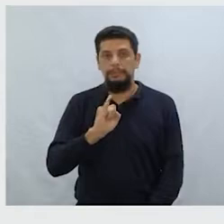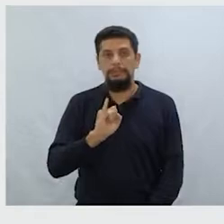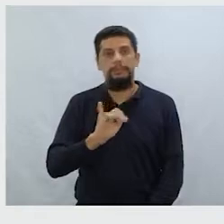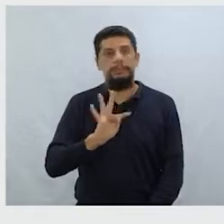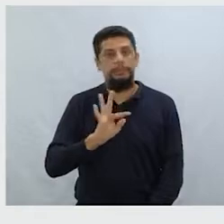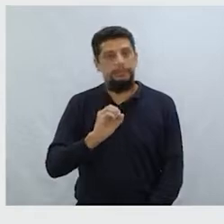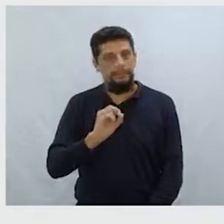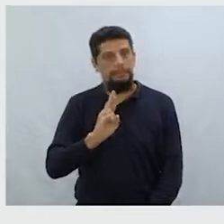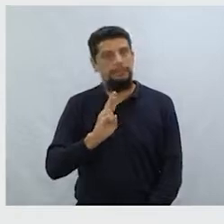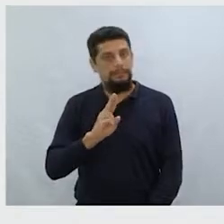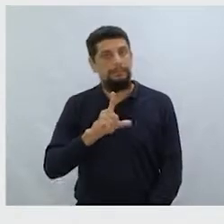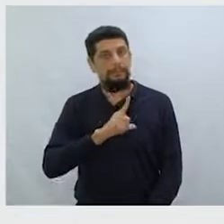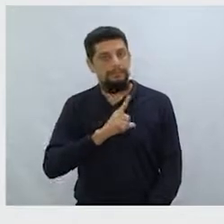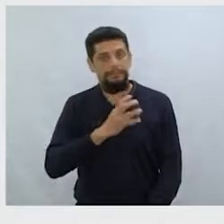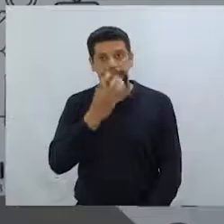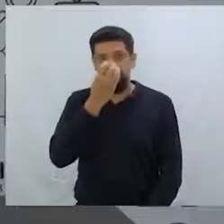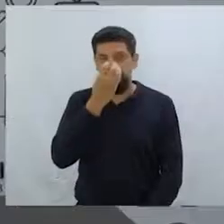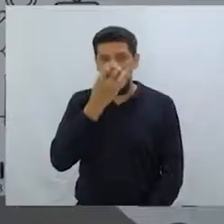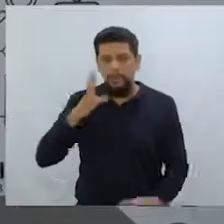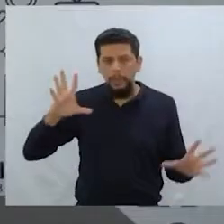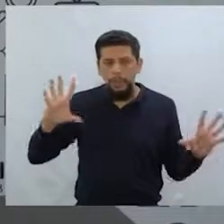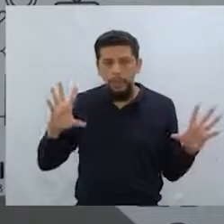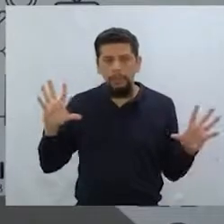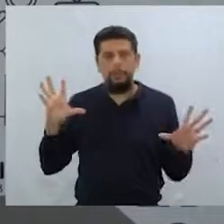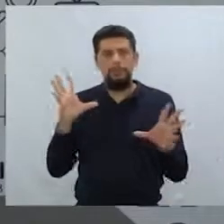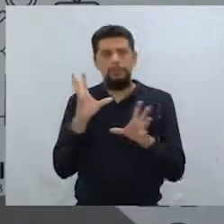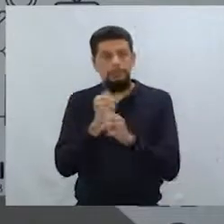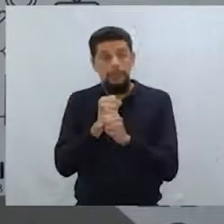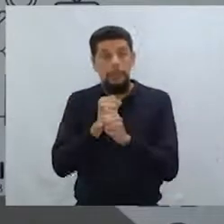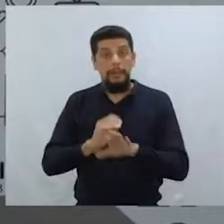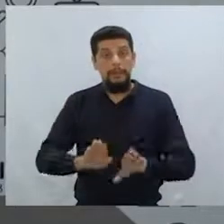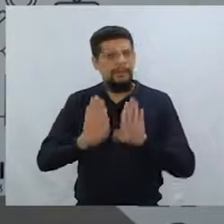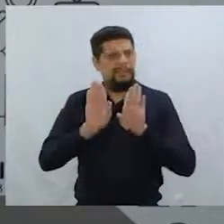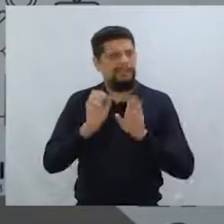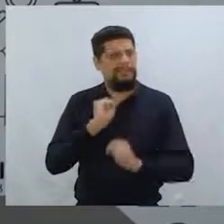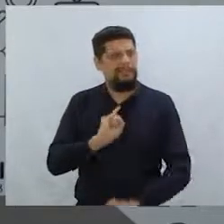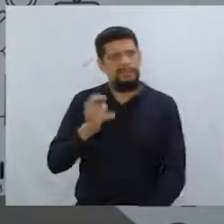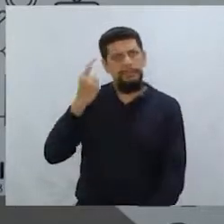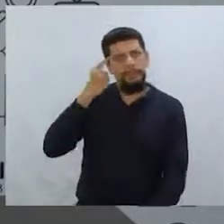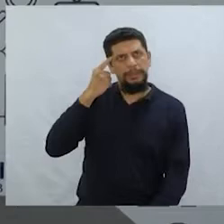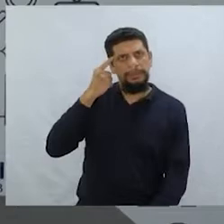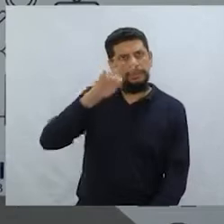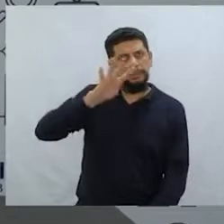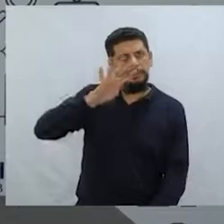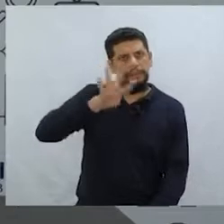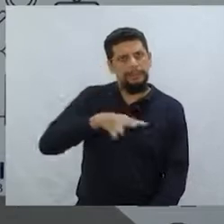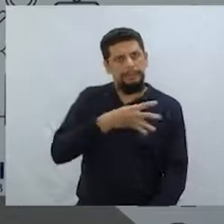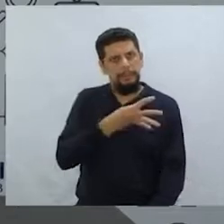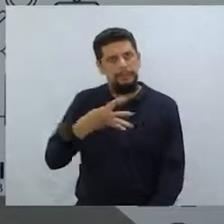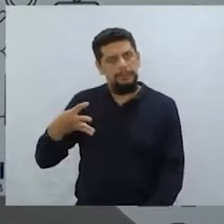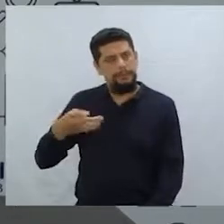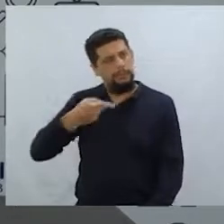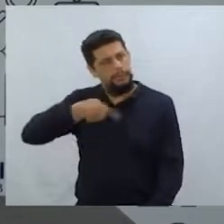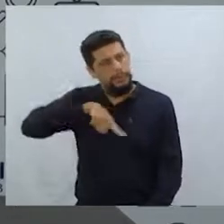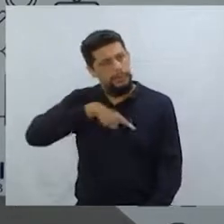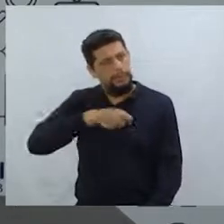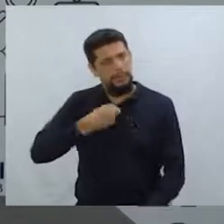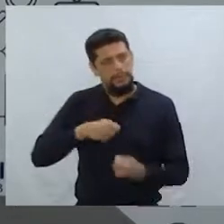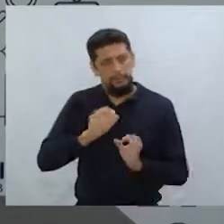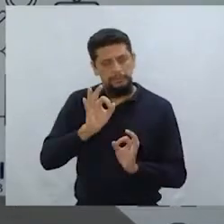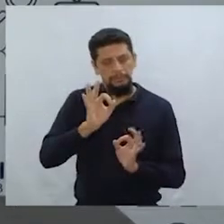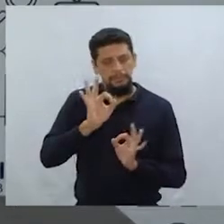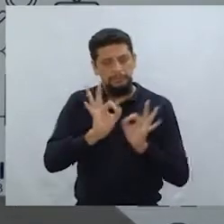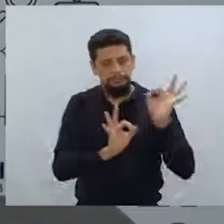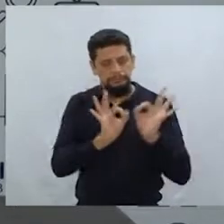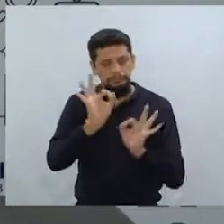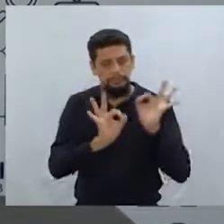cachorro. Aqui nós colocamos eles todos juntos. Mas se a gente for pensar em tabela, nós precisamos